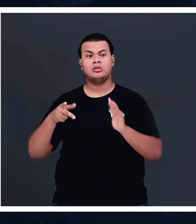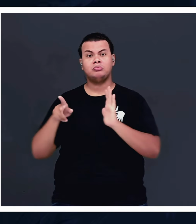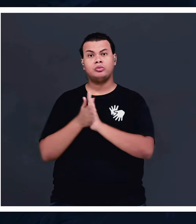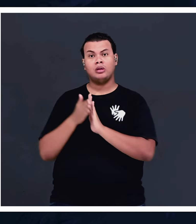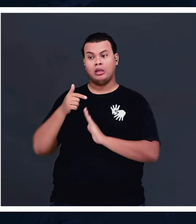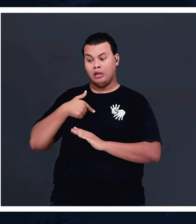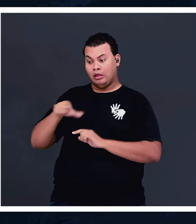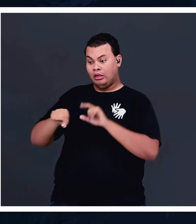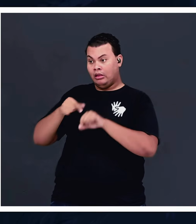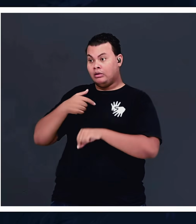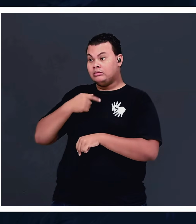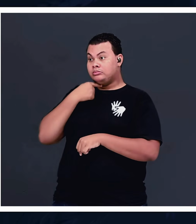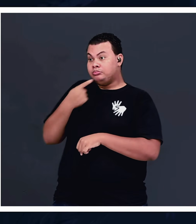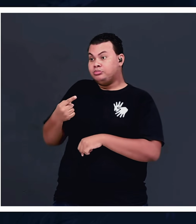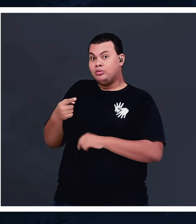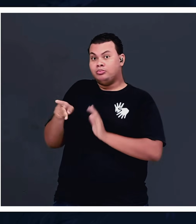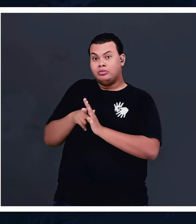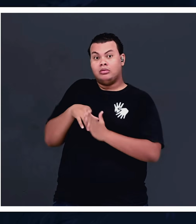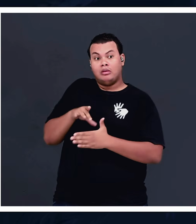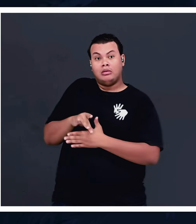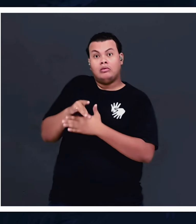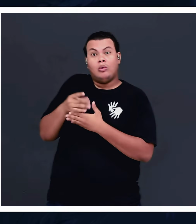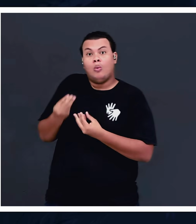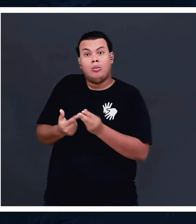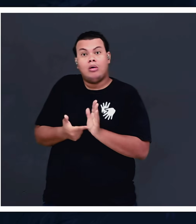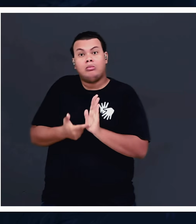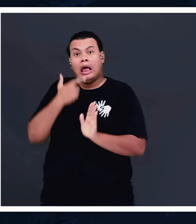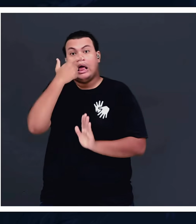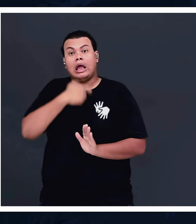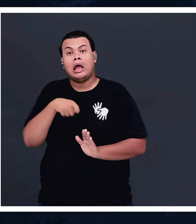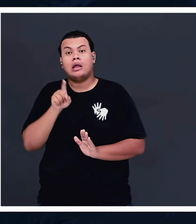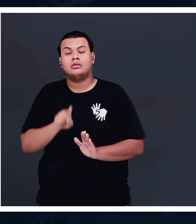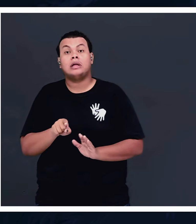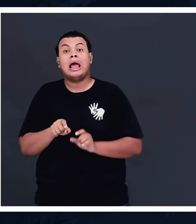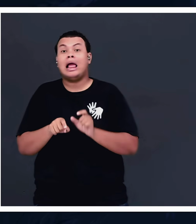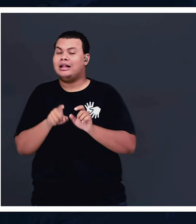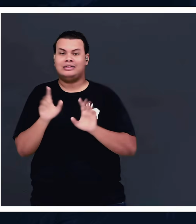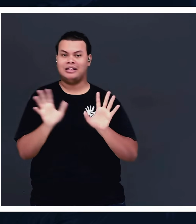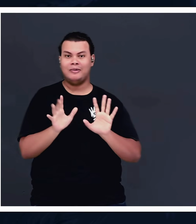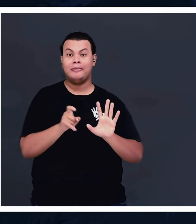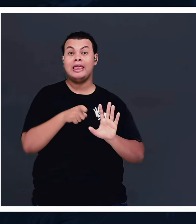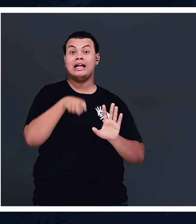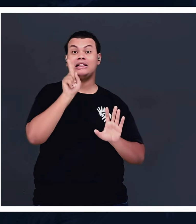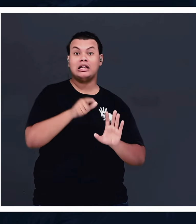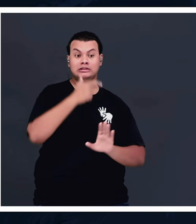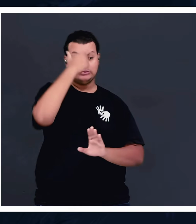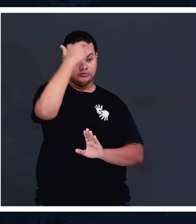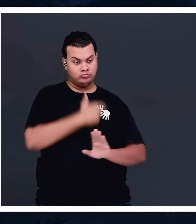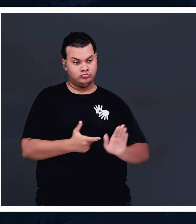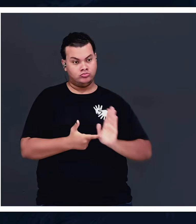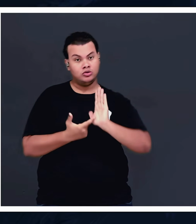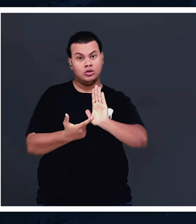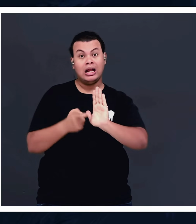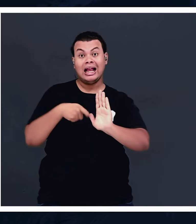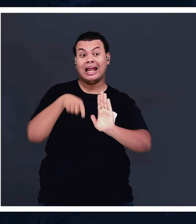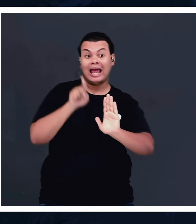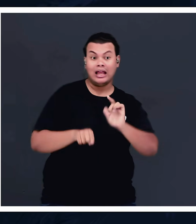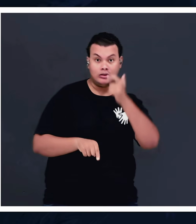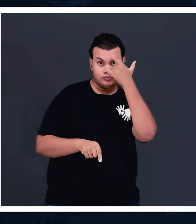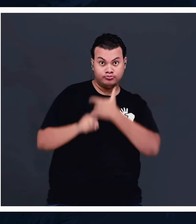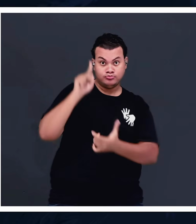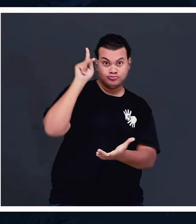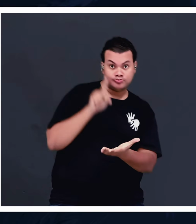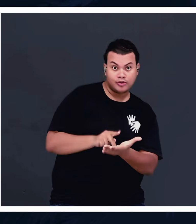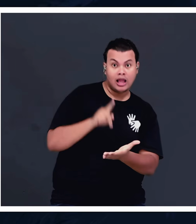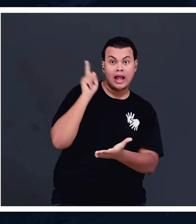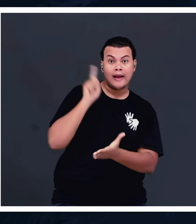minhas escolhas que me definiram. Não. O que te definiu foi as escolhas que você teve a partir daquela